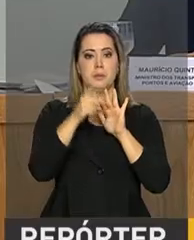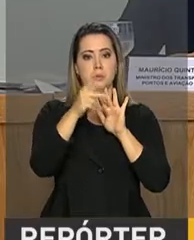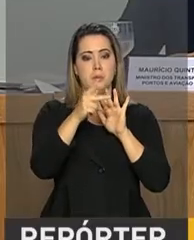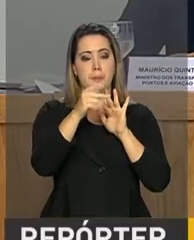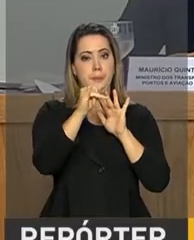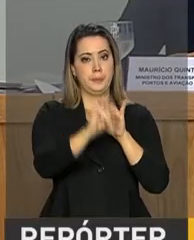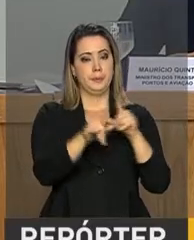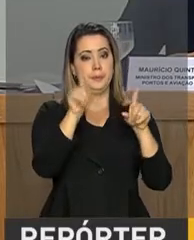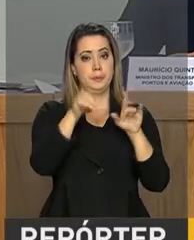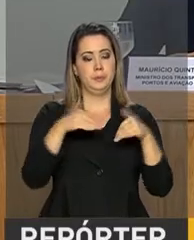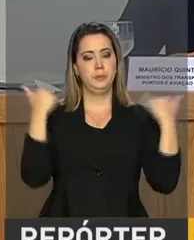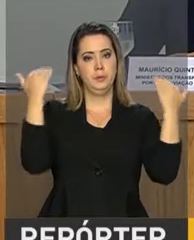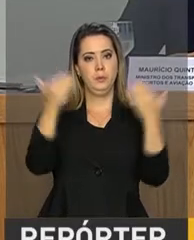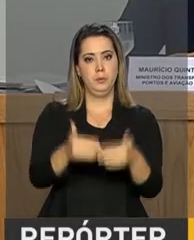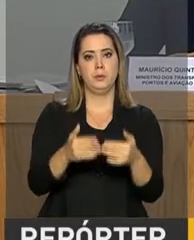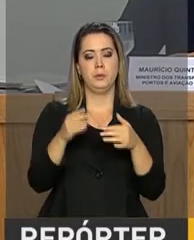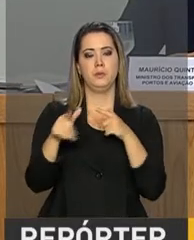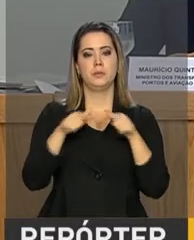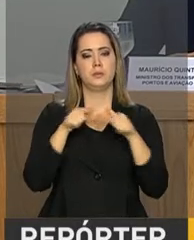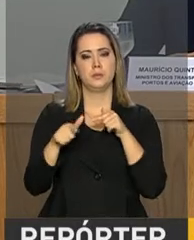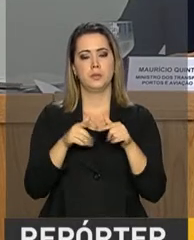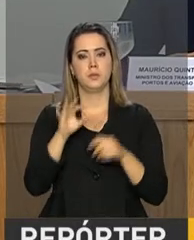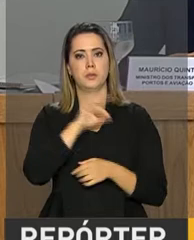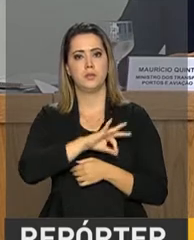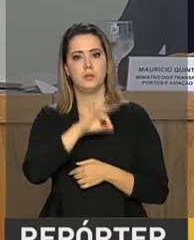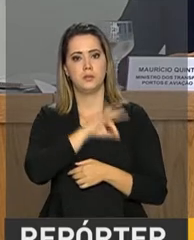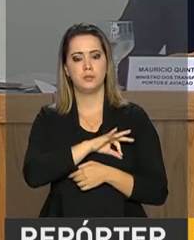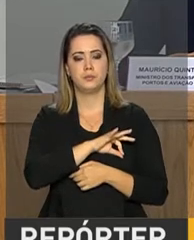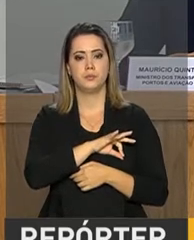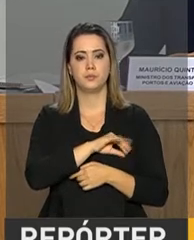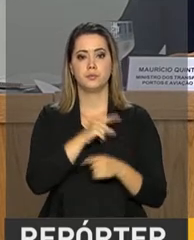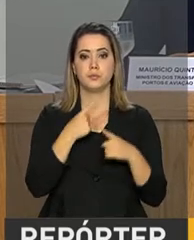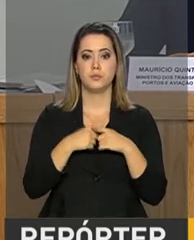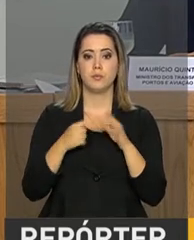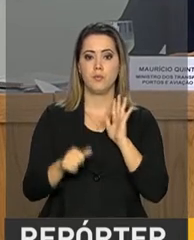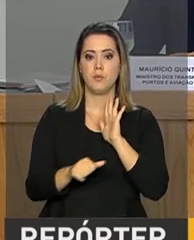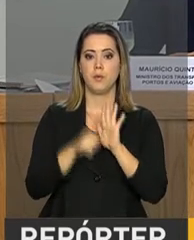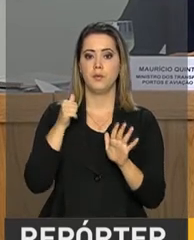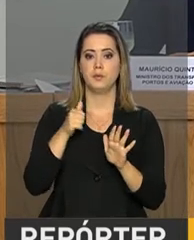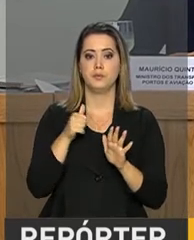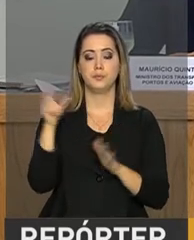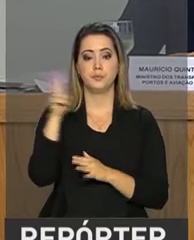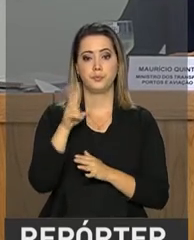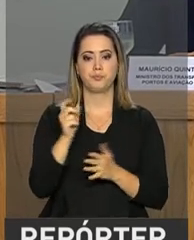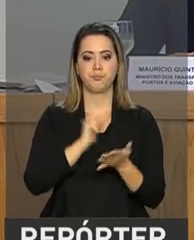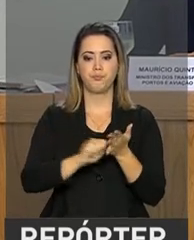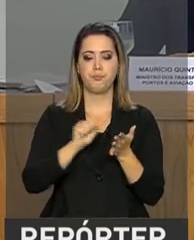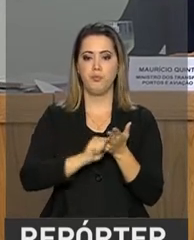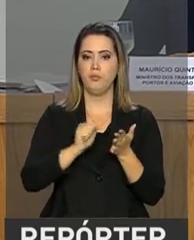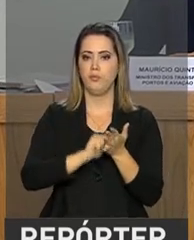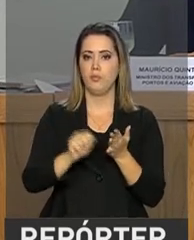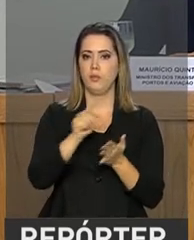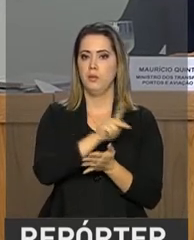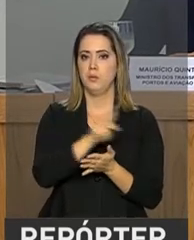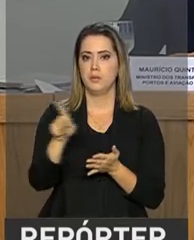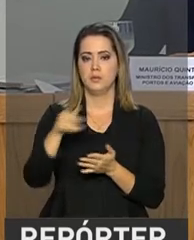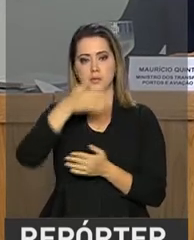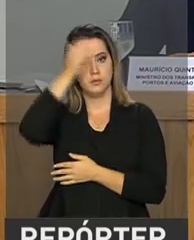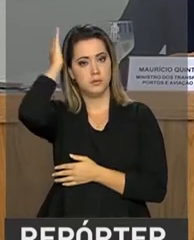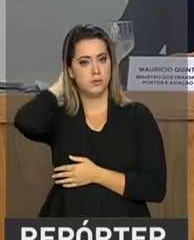questão do emprego e da renda foi o primeiro ato assinado pelo presidente quando